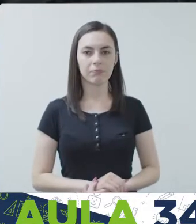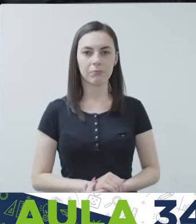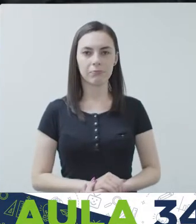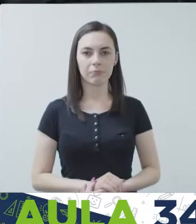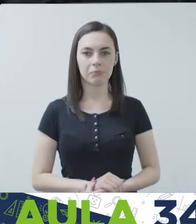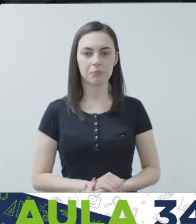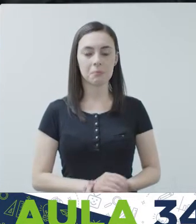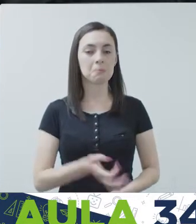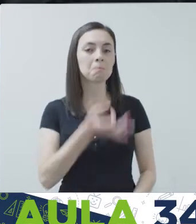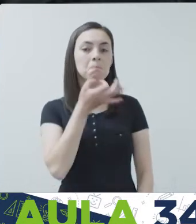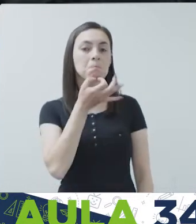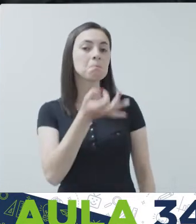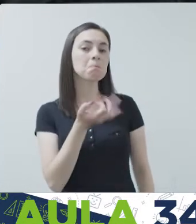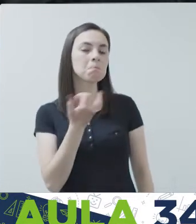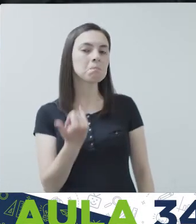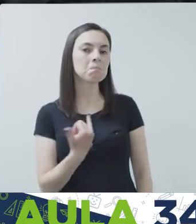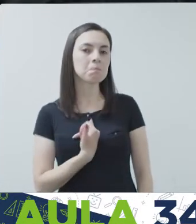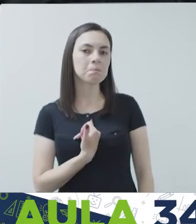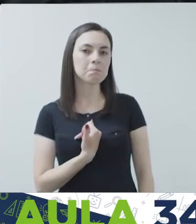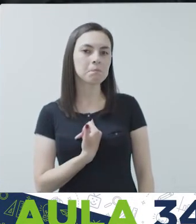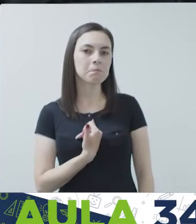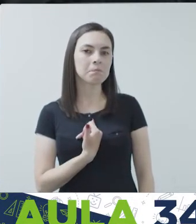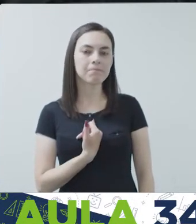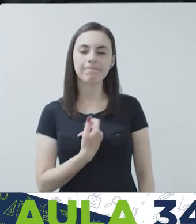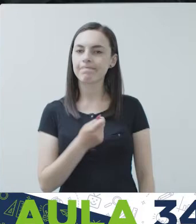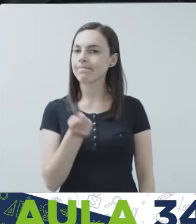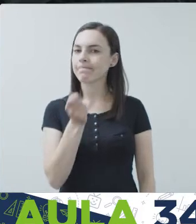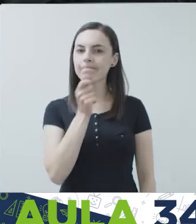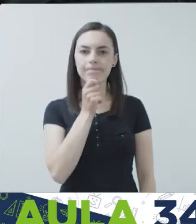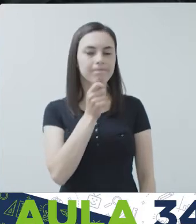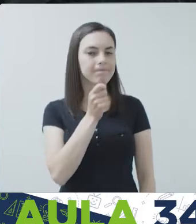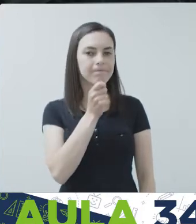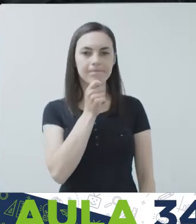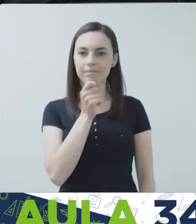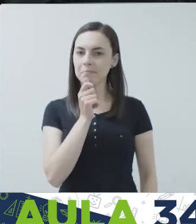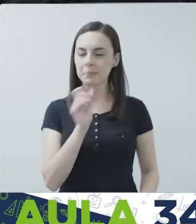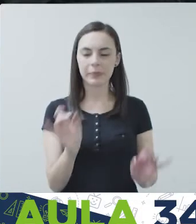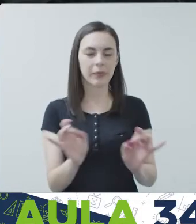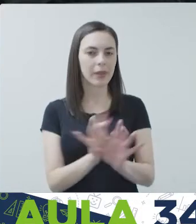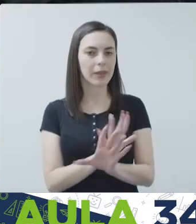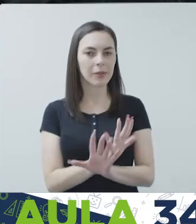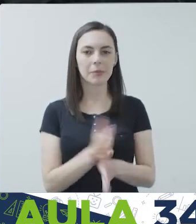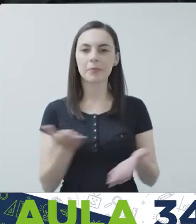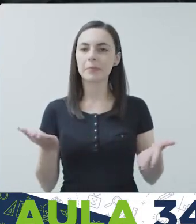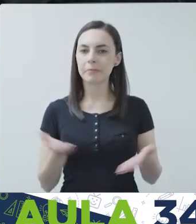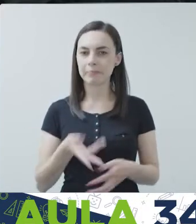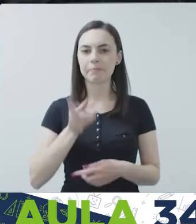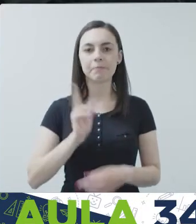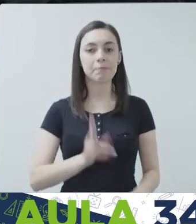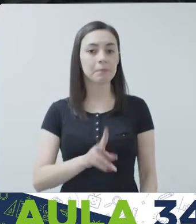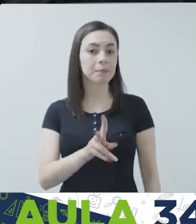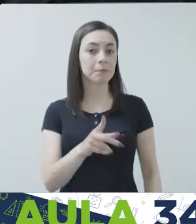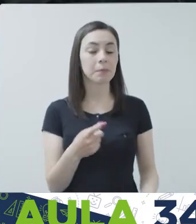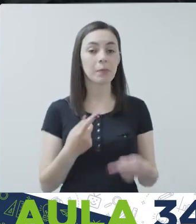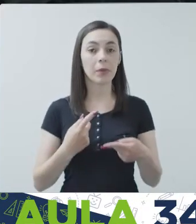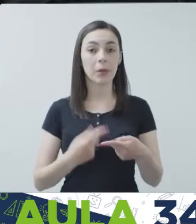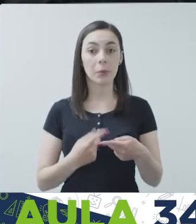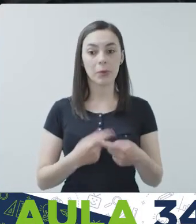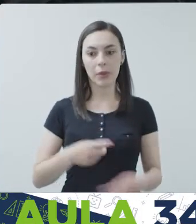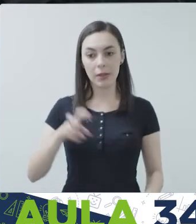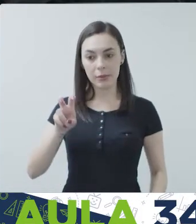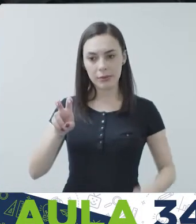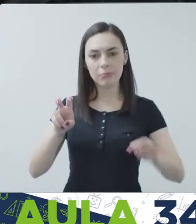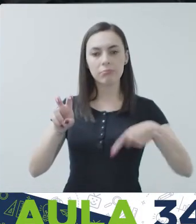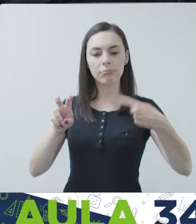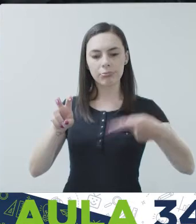O que vocês me dizem? Não, não acabou. Nós vamos continuar, porque nós temos mais